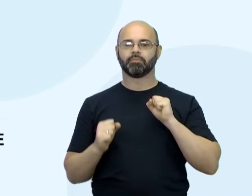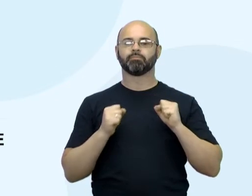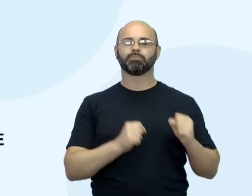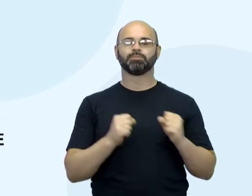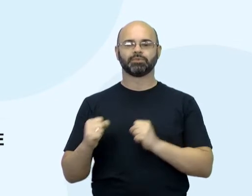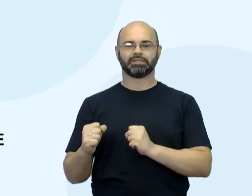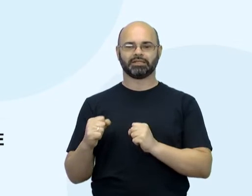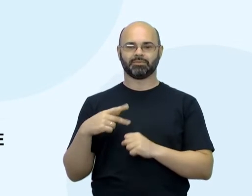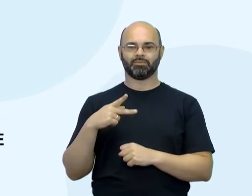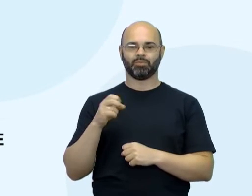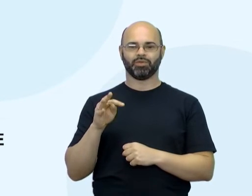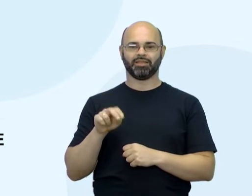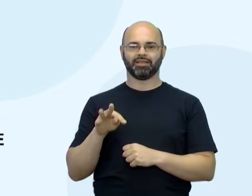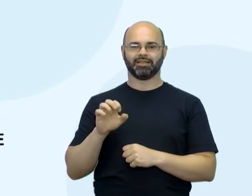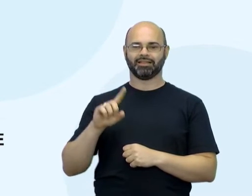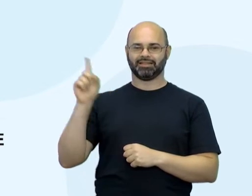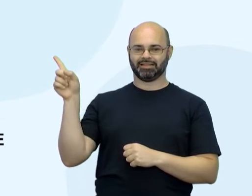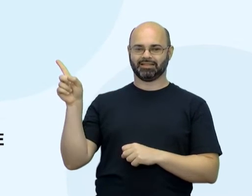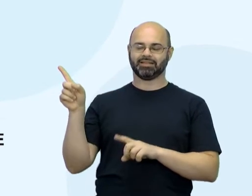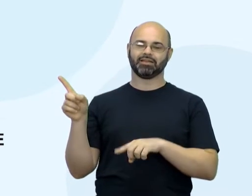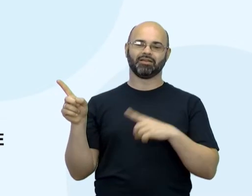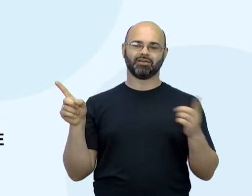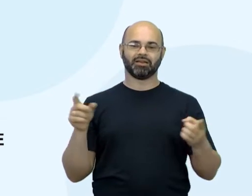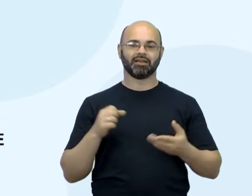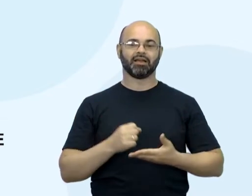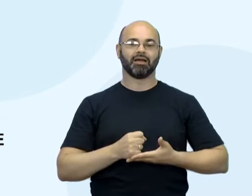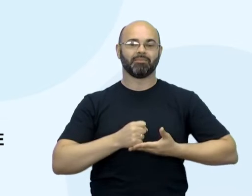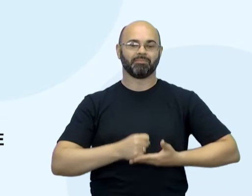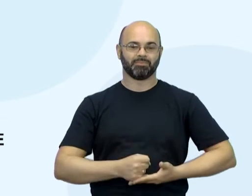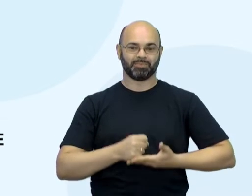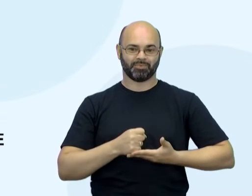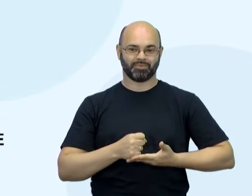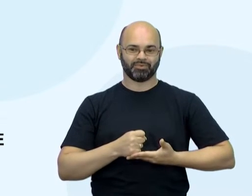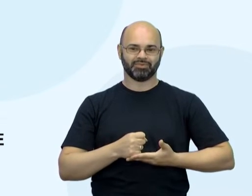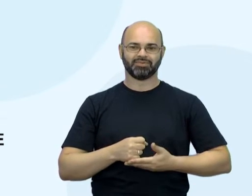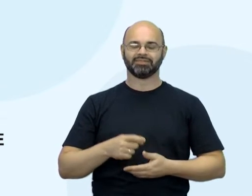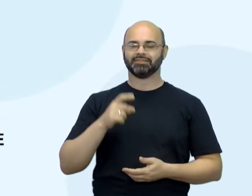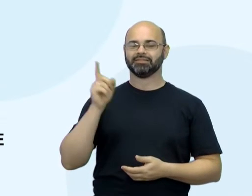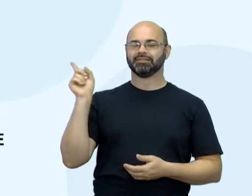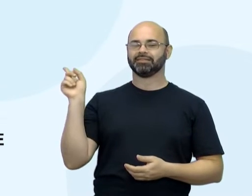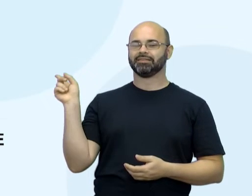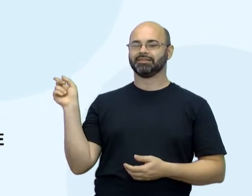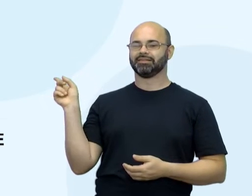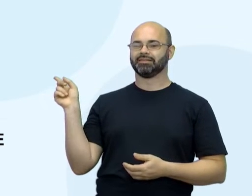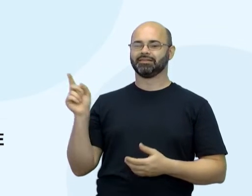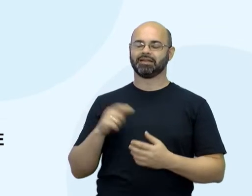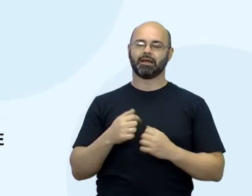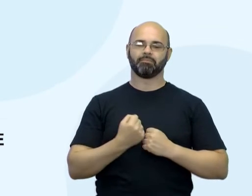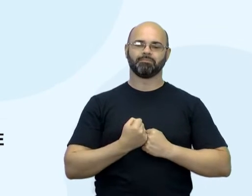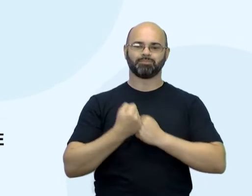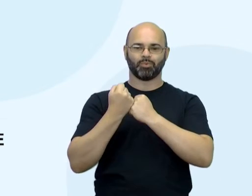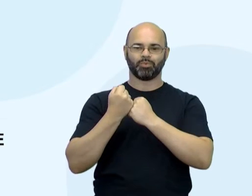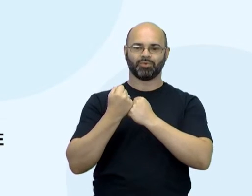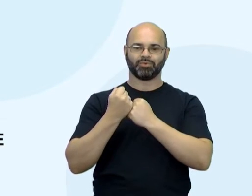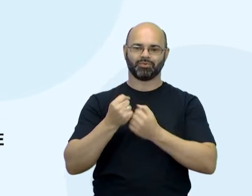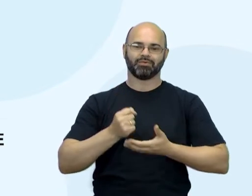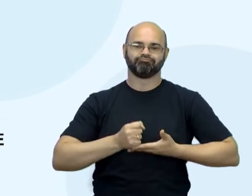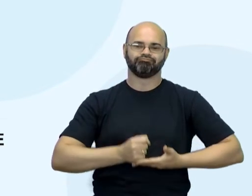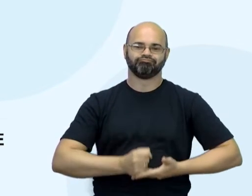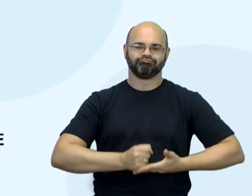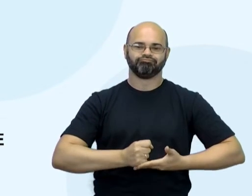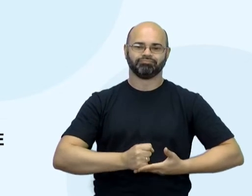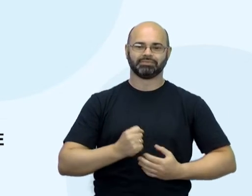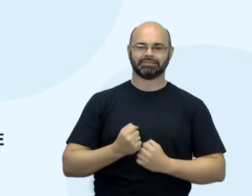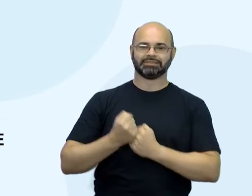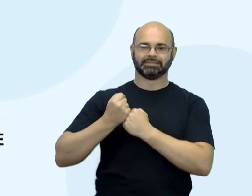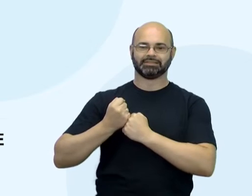músculo e a gente tem o apoio aqui, e a força que a gente tem aqui, classificada aqui ou determinada